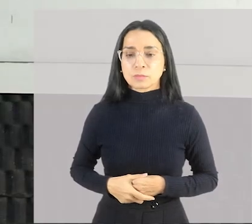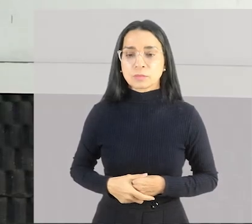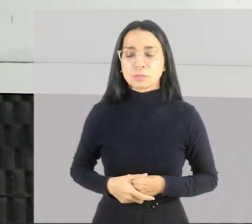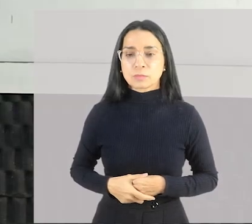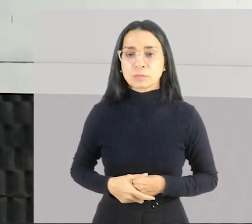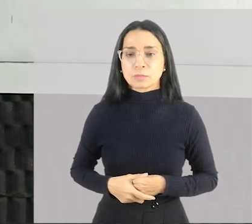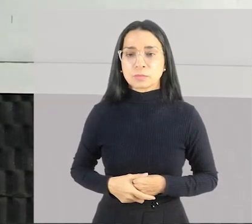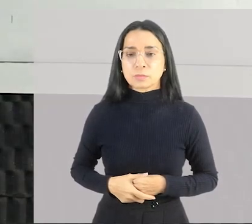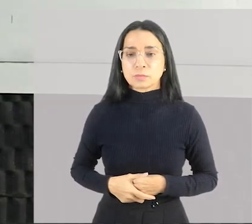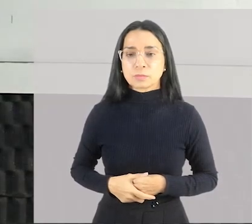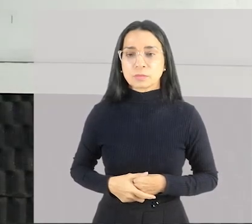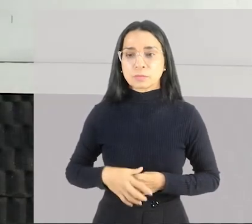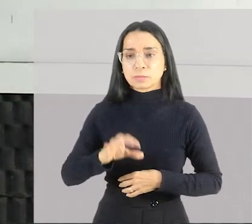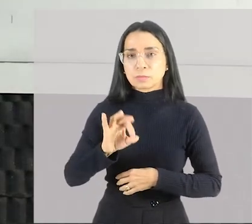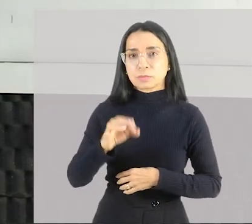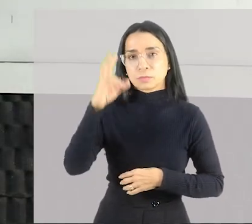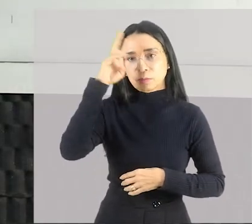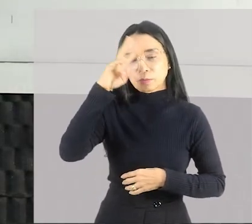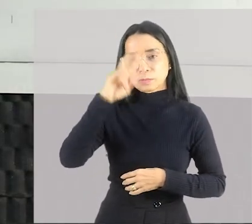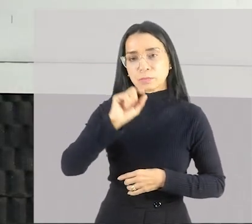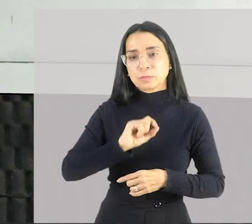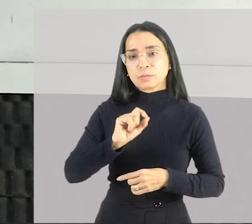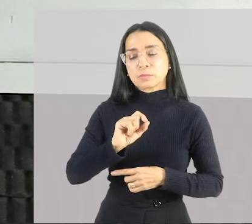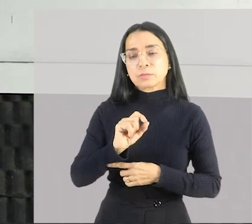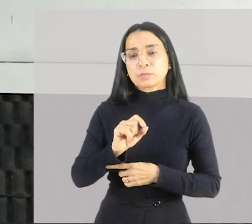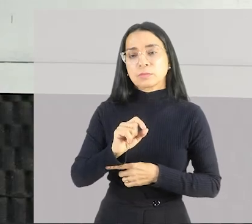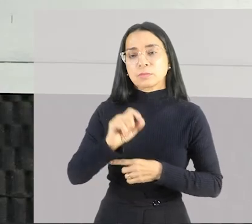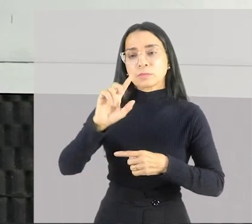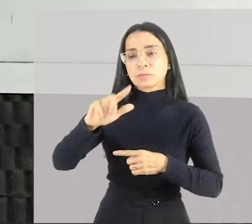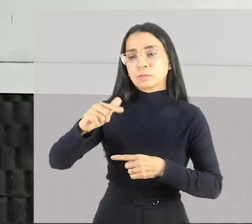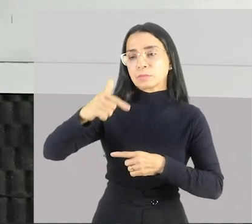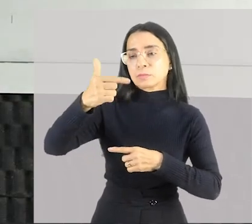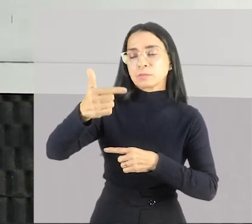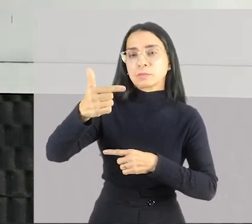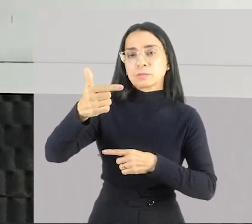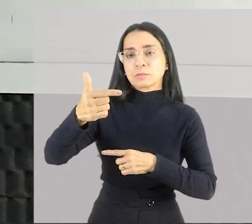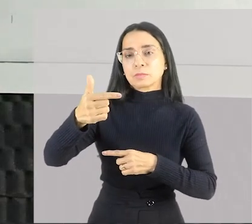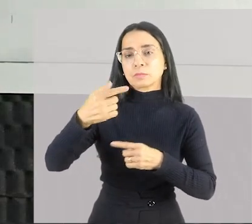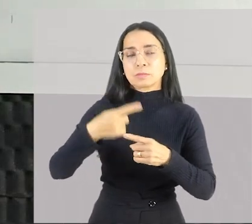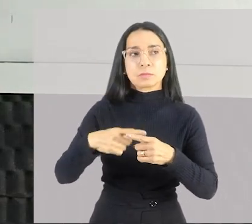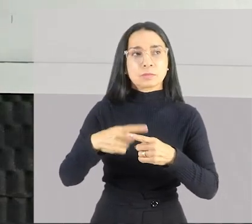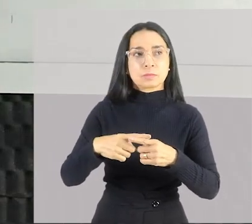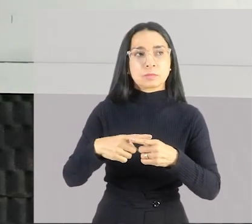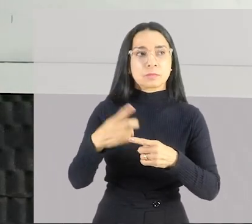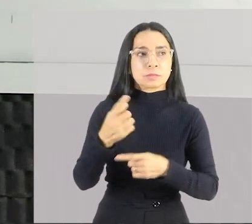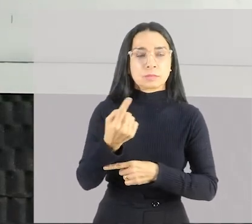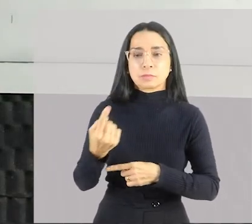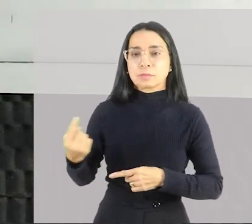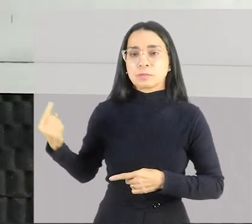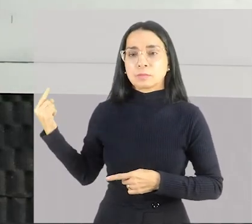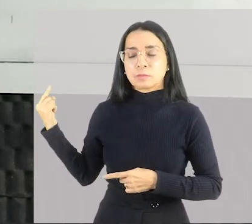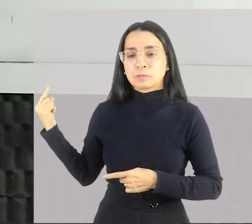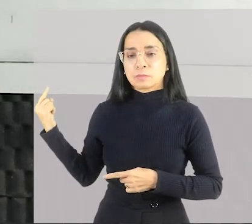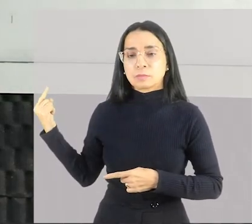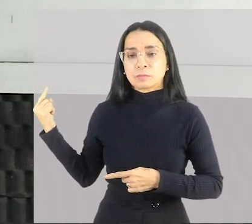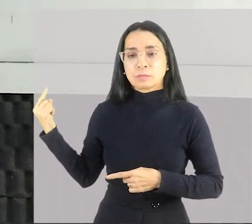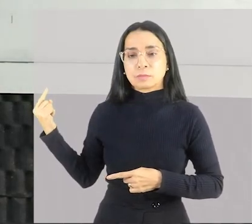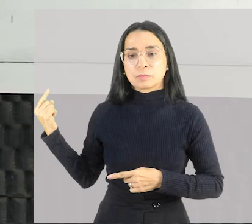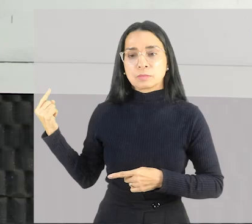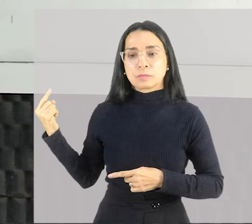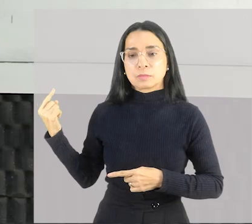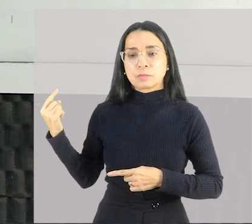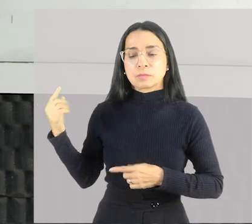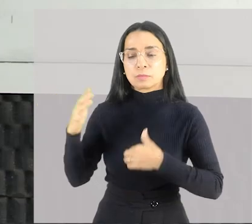fatorial certo Lembrando que isso aqui está elevado ao quadrado porque é esse vezes esse então